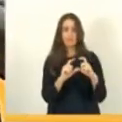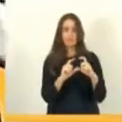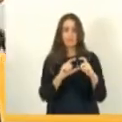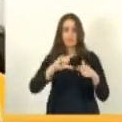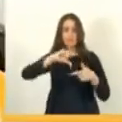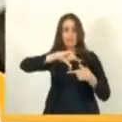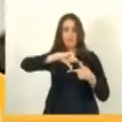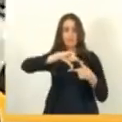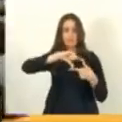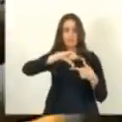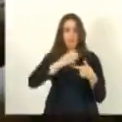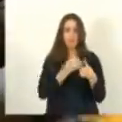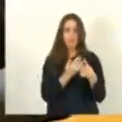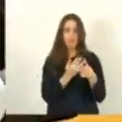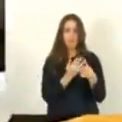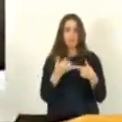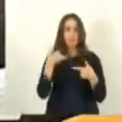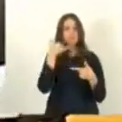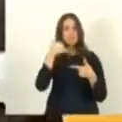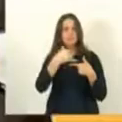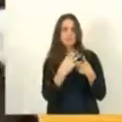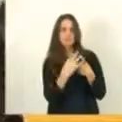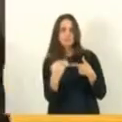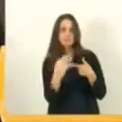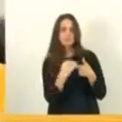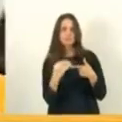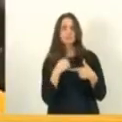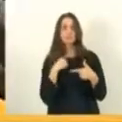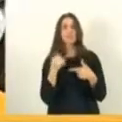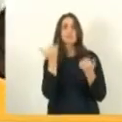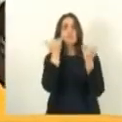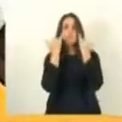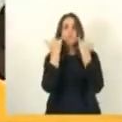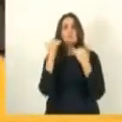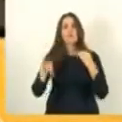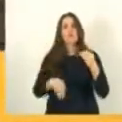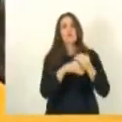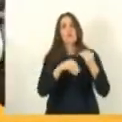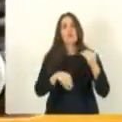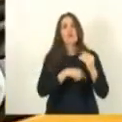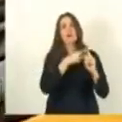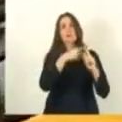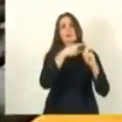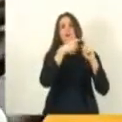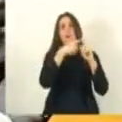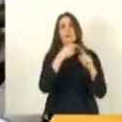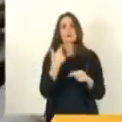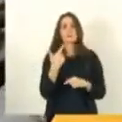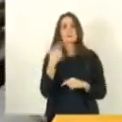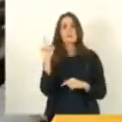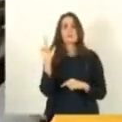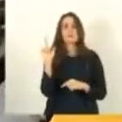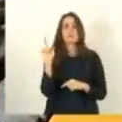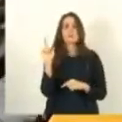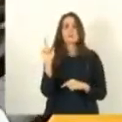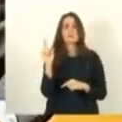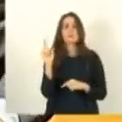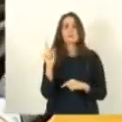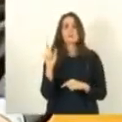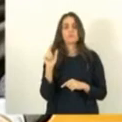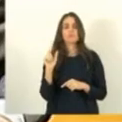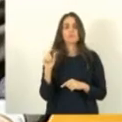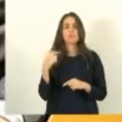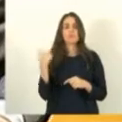pessoa acessar essas informações, todas essas ou qualquer, quaisquer outras, ou direcionar direto para a página